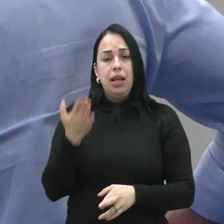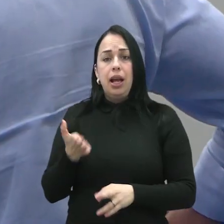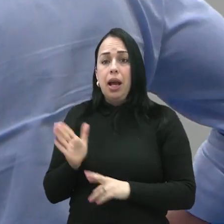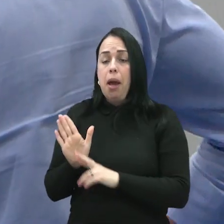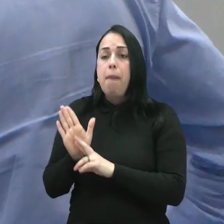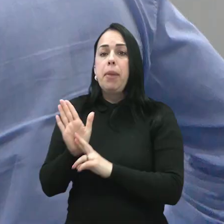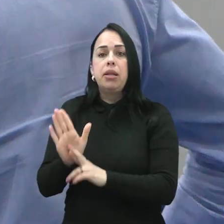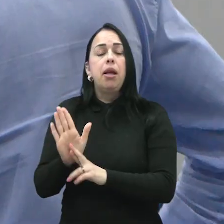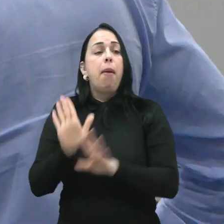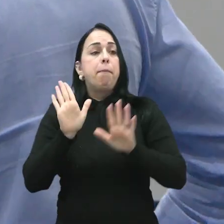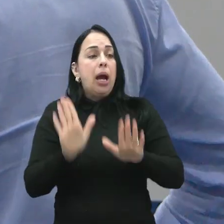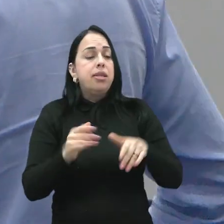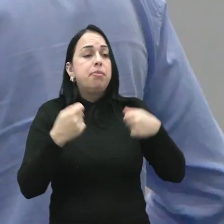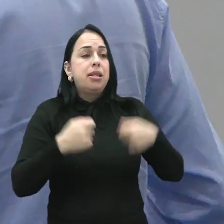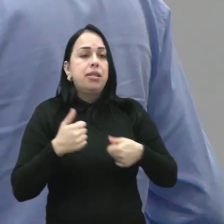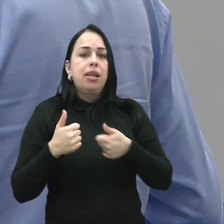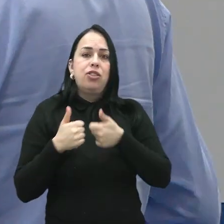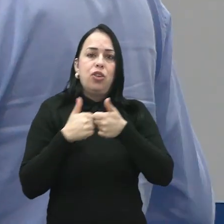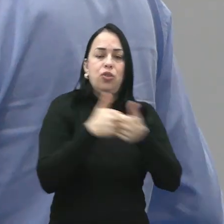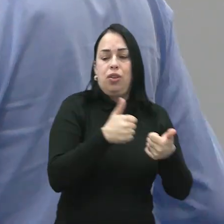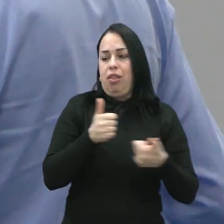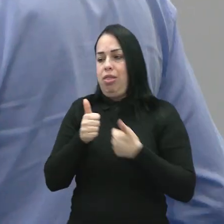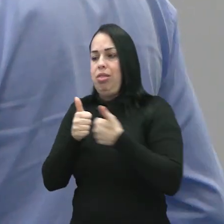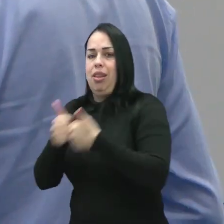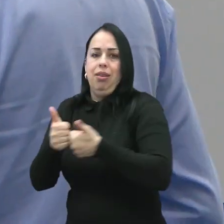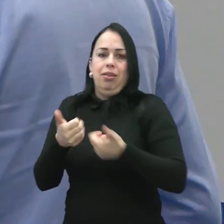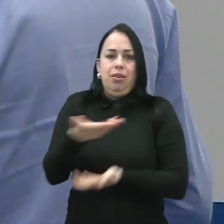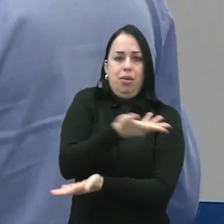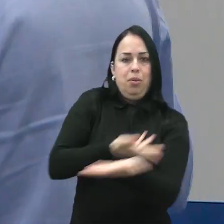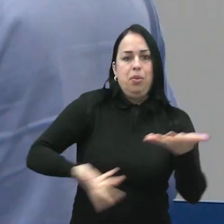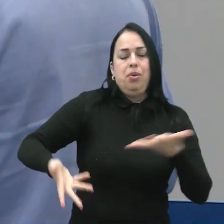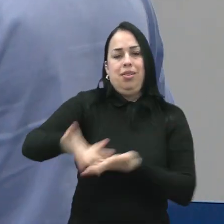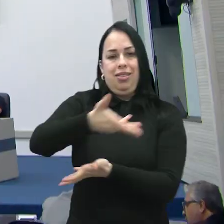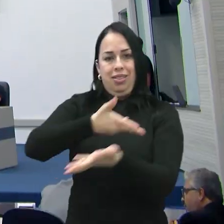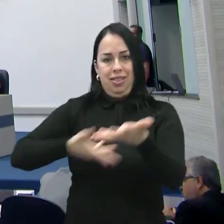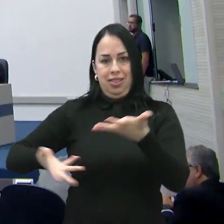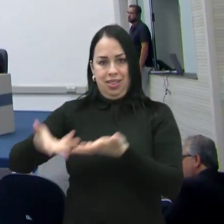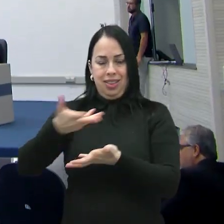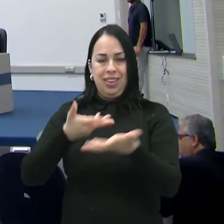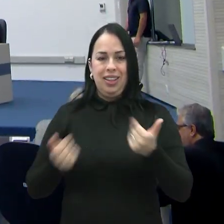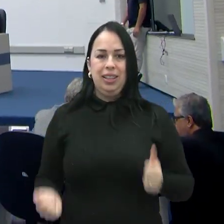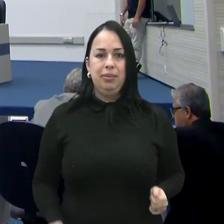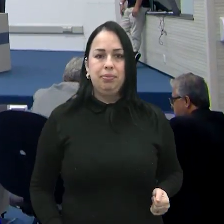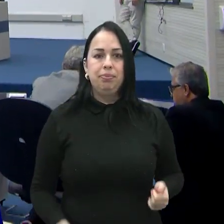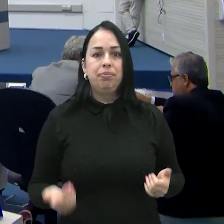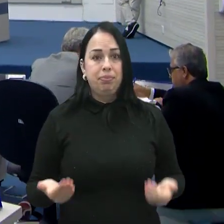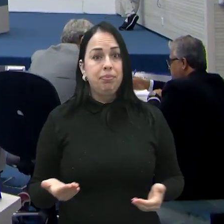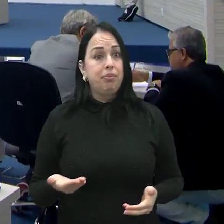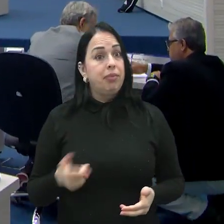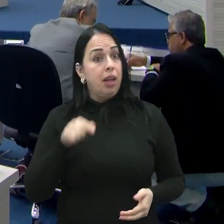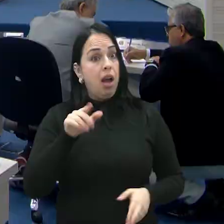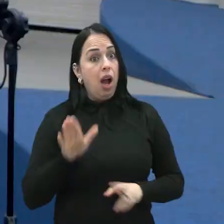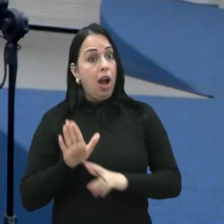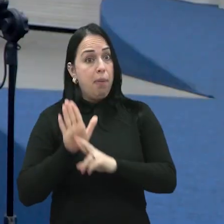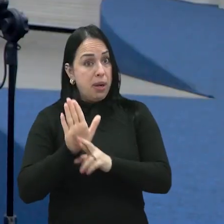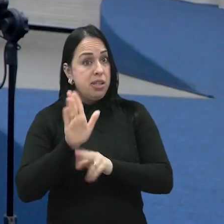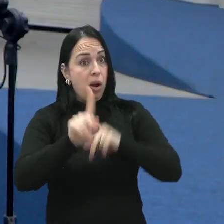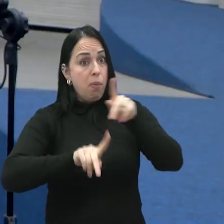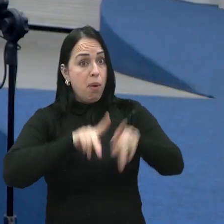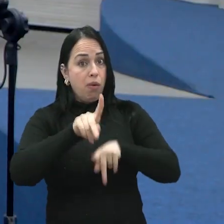A representatividade acontece quando há acompanhamento e trabalho conjunto entre o legislativo e a comunidade.